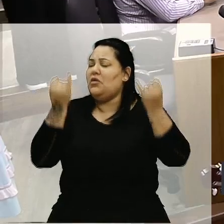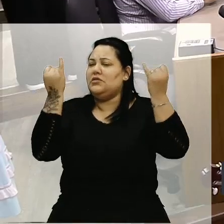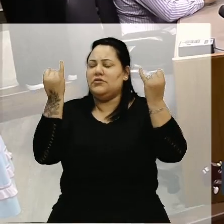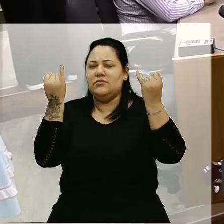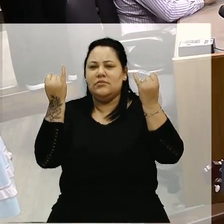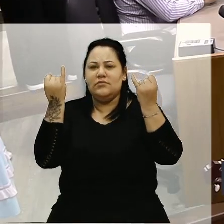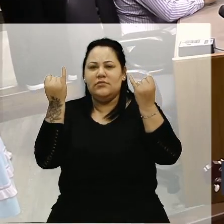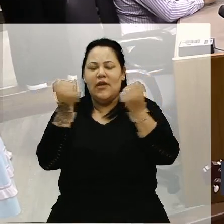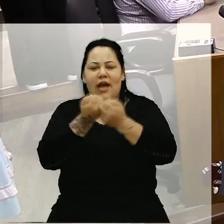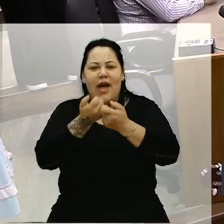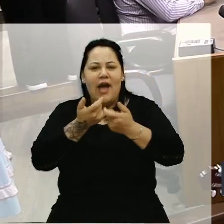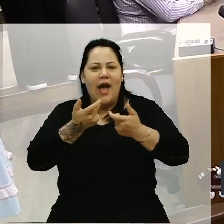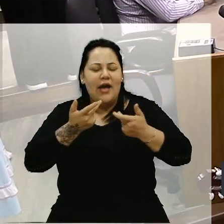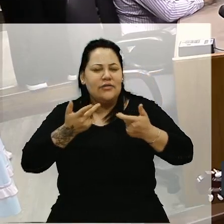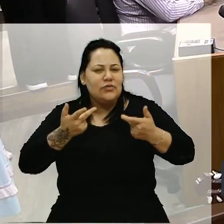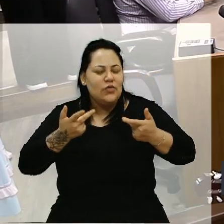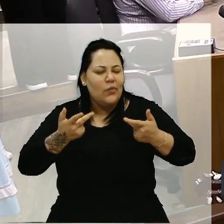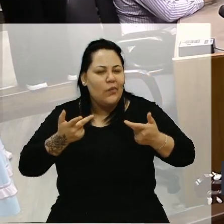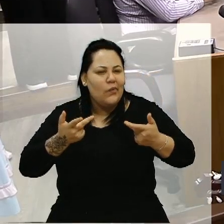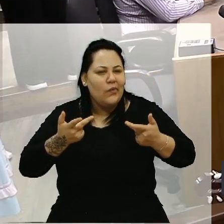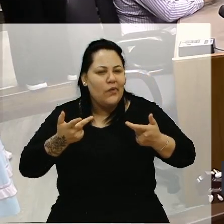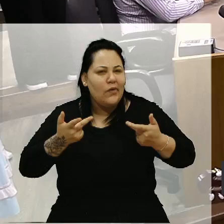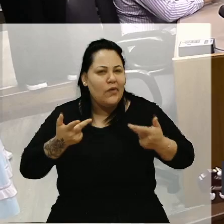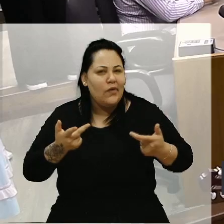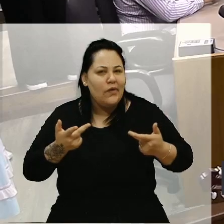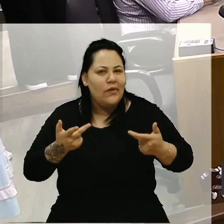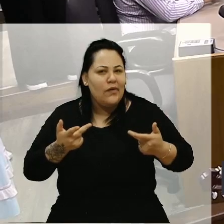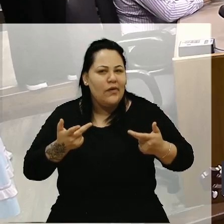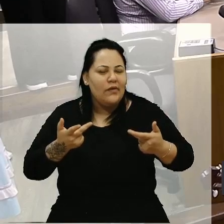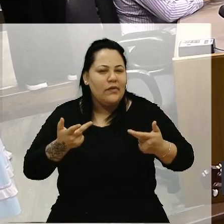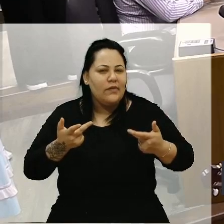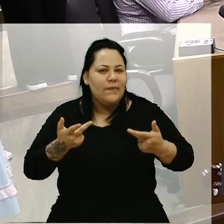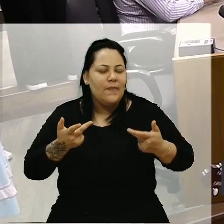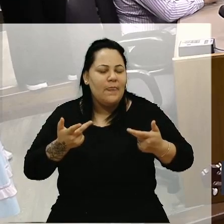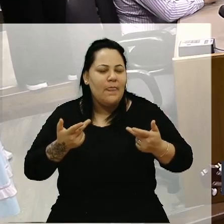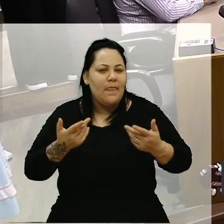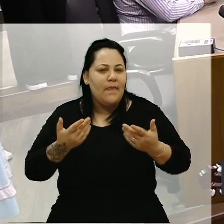que chamamos materiais.